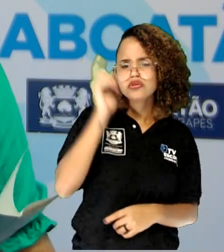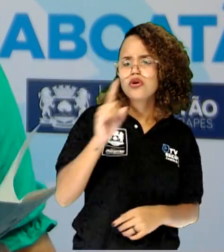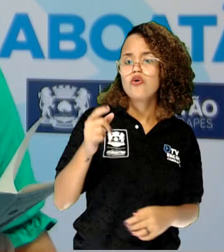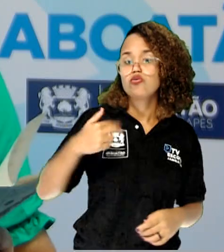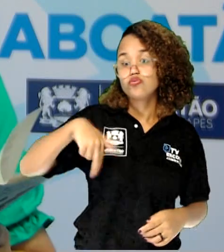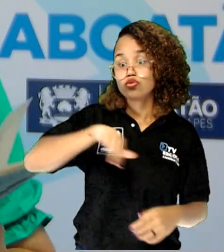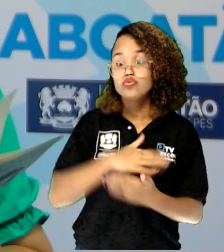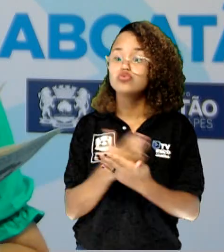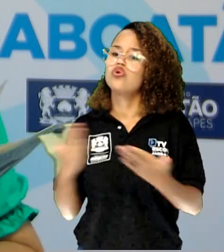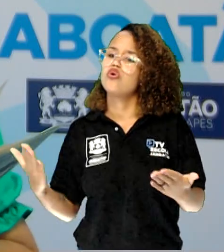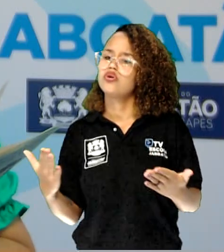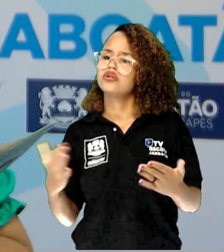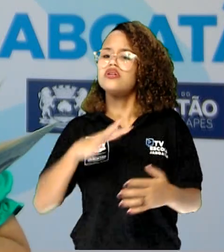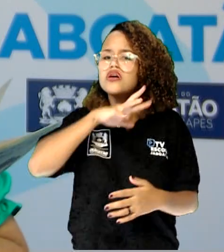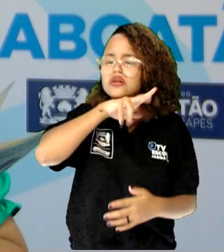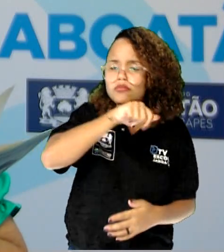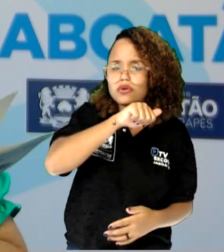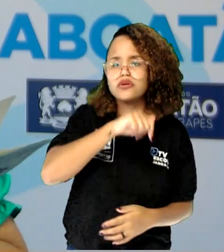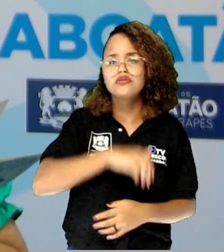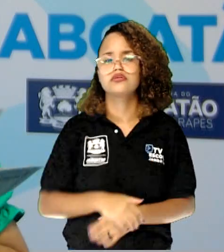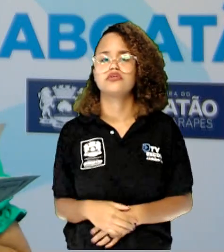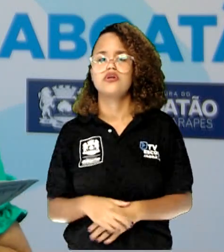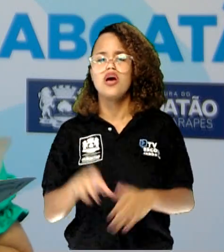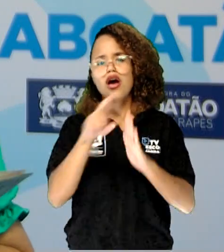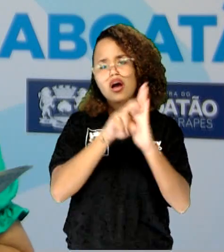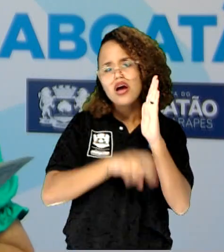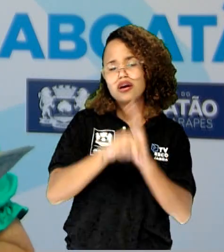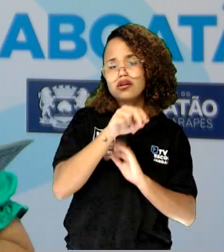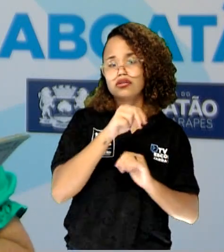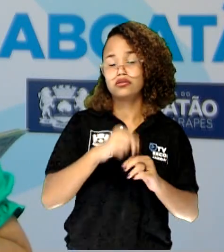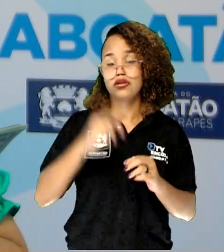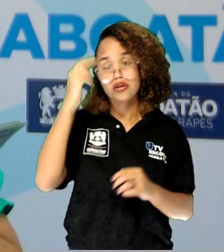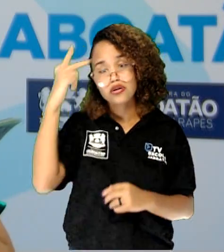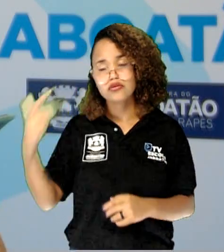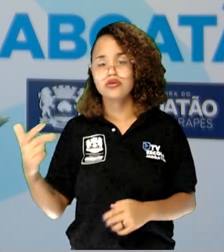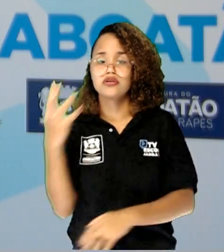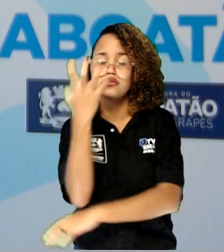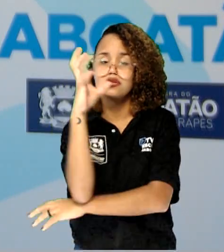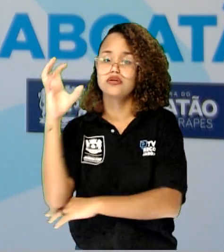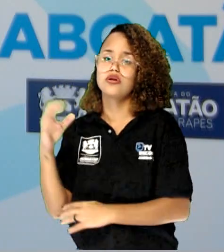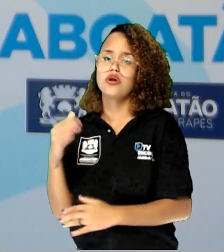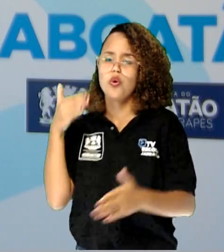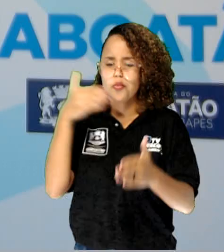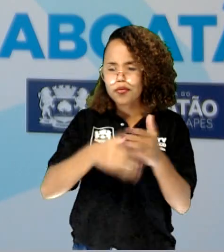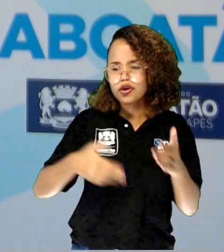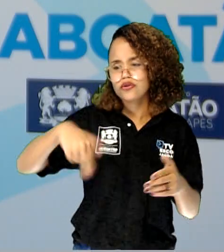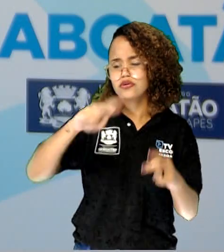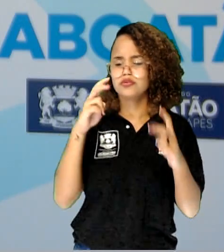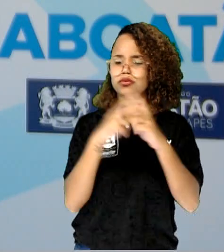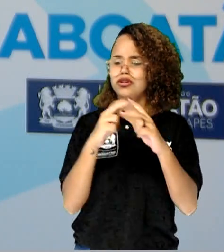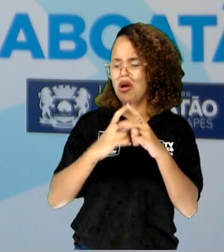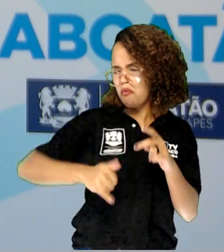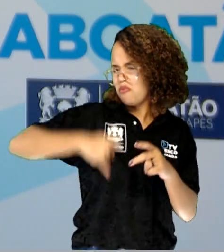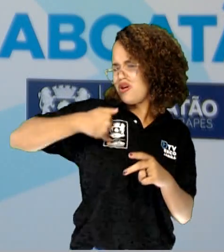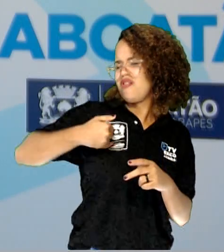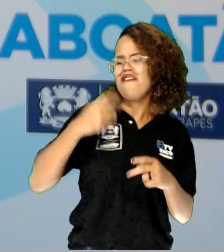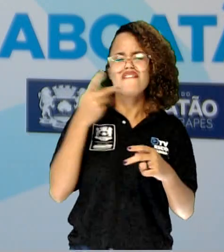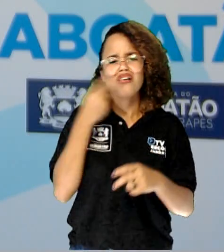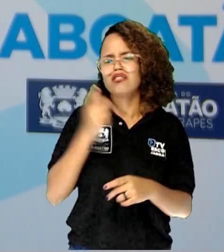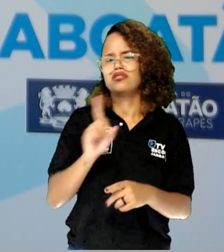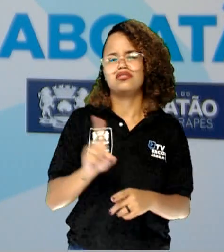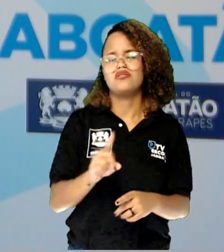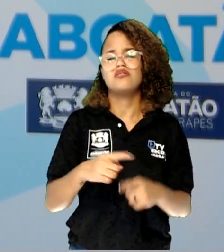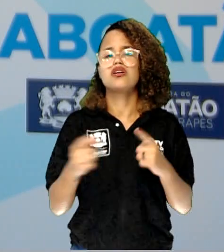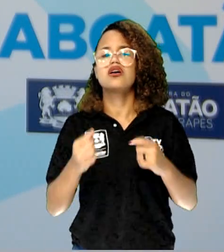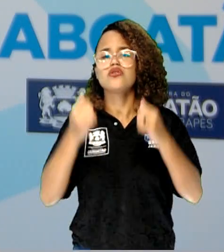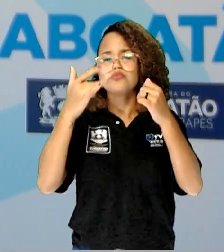somos animais. As regras da natureza nos impedem de brigar. Apenas por vaidade não vale a pena falar. E na hora de